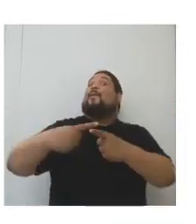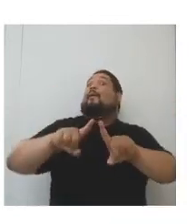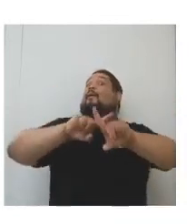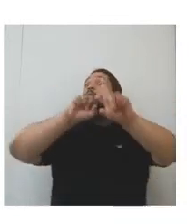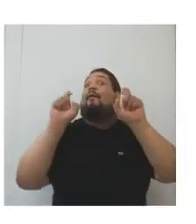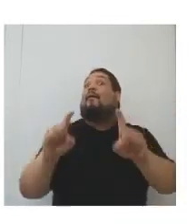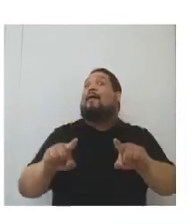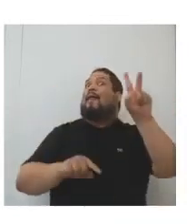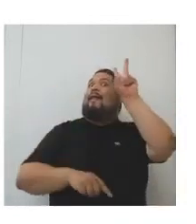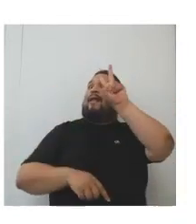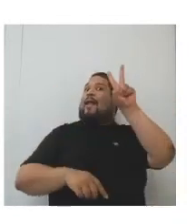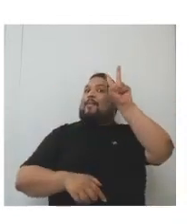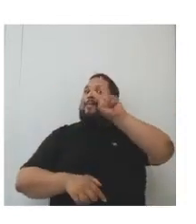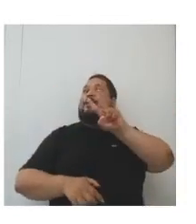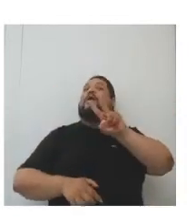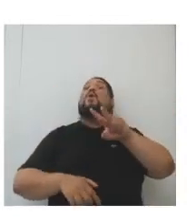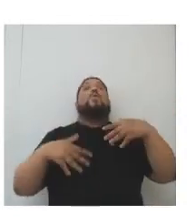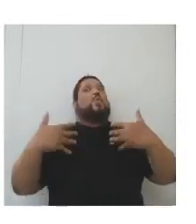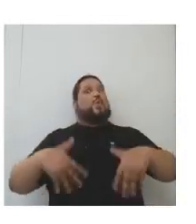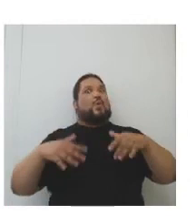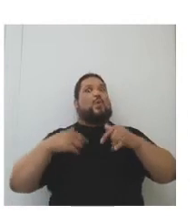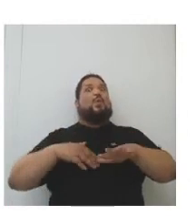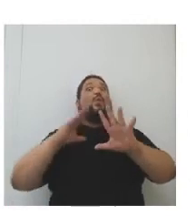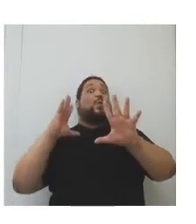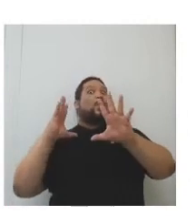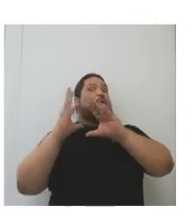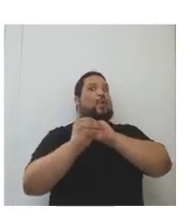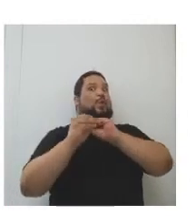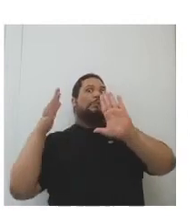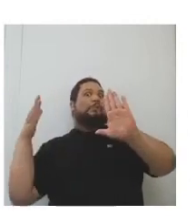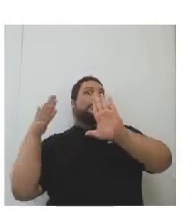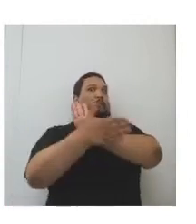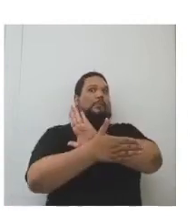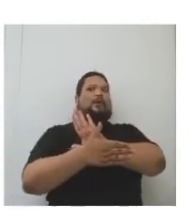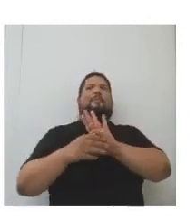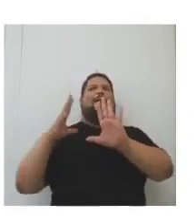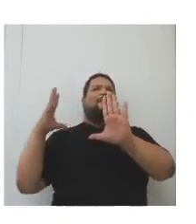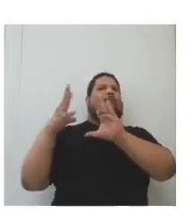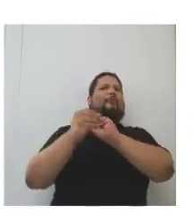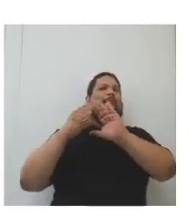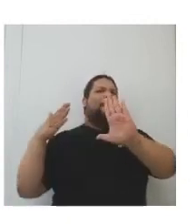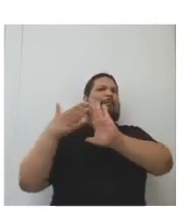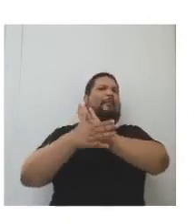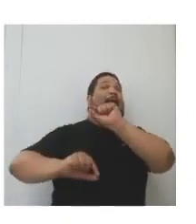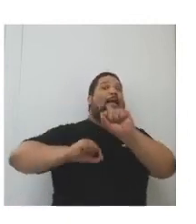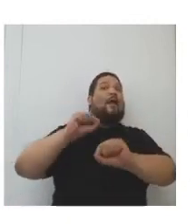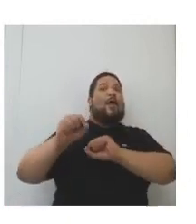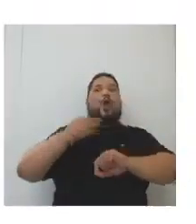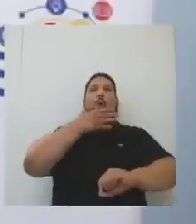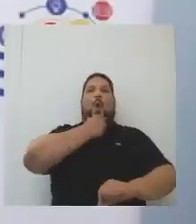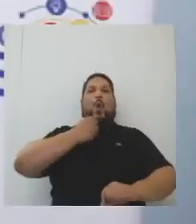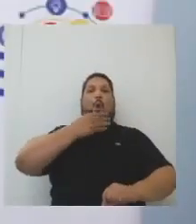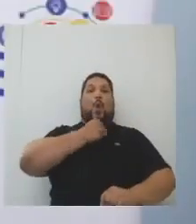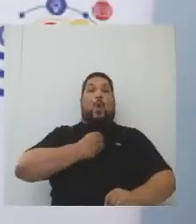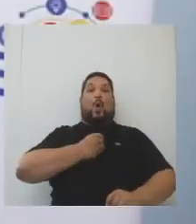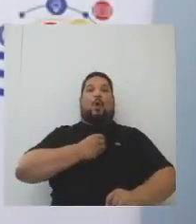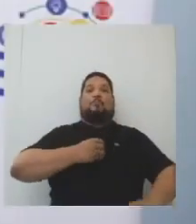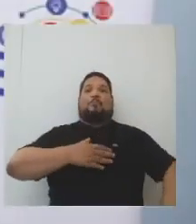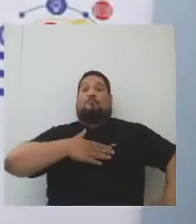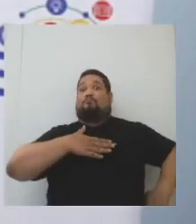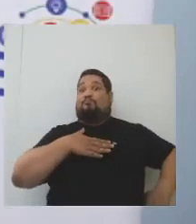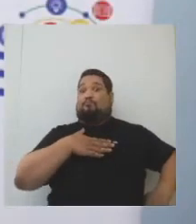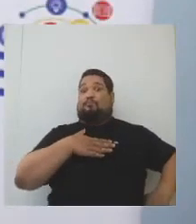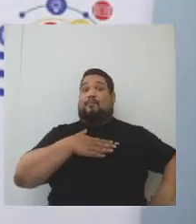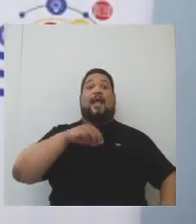Vamos relembrar? Eles estavam fugindo. Fugindo de quem? De Napoleão